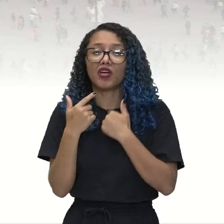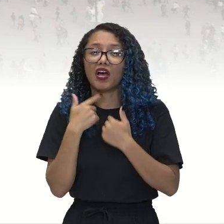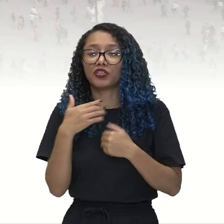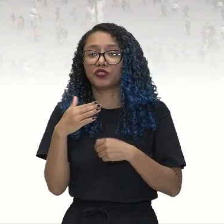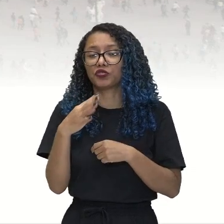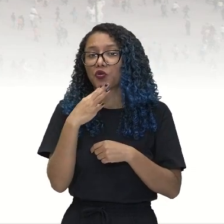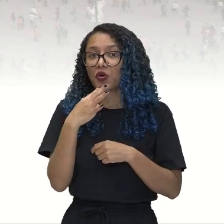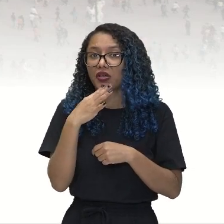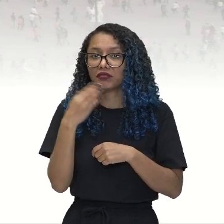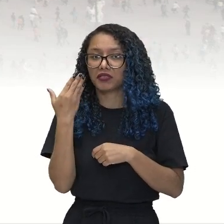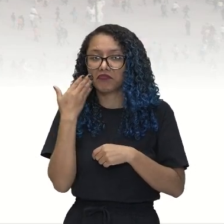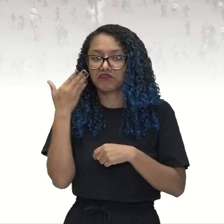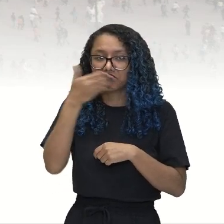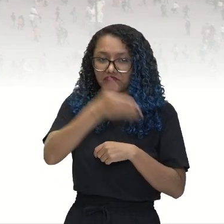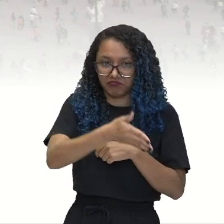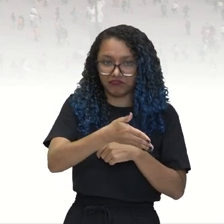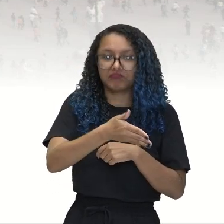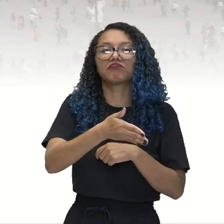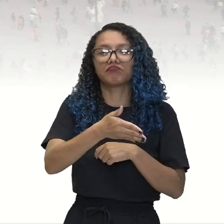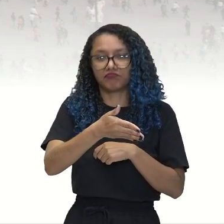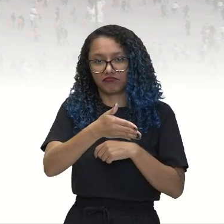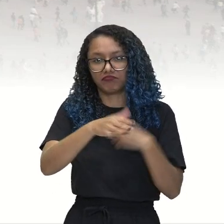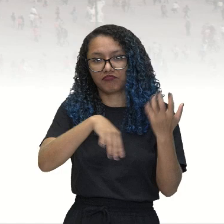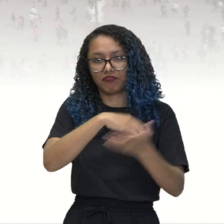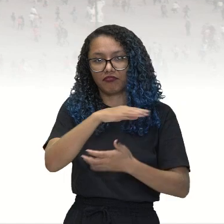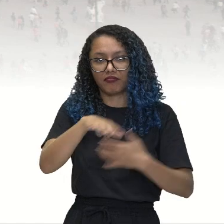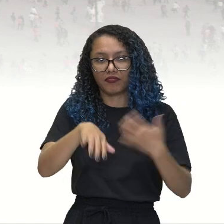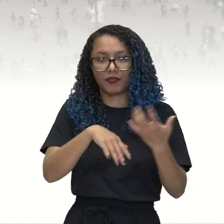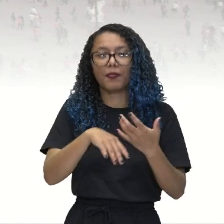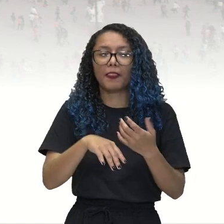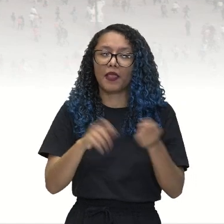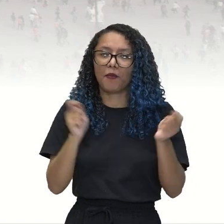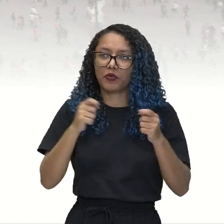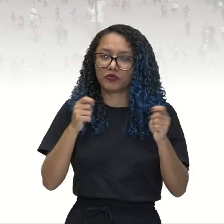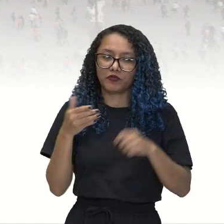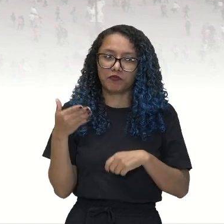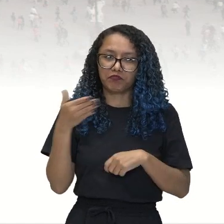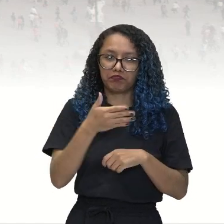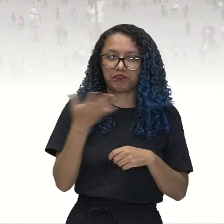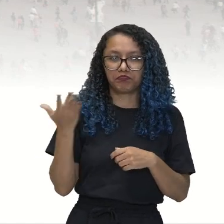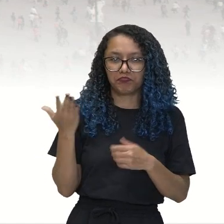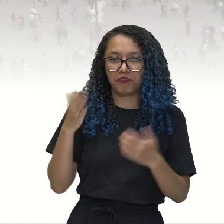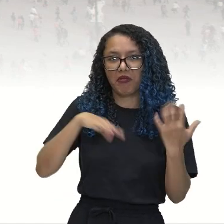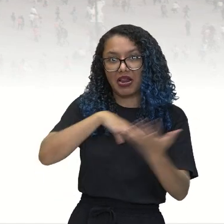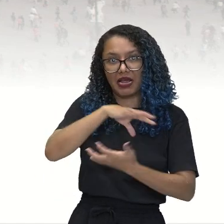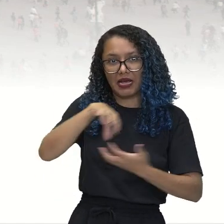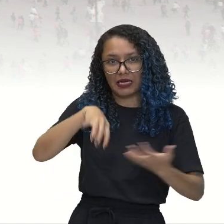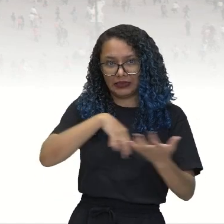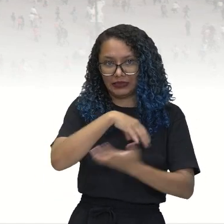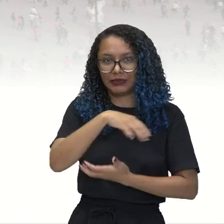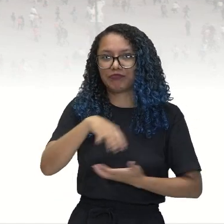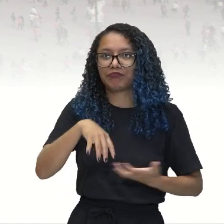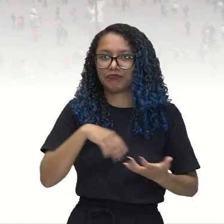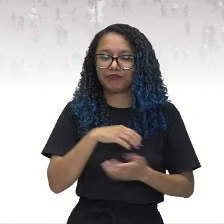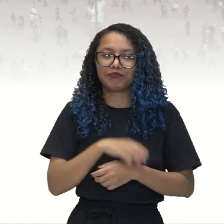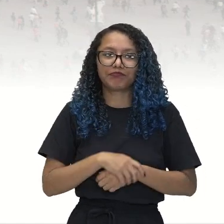México vai ter que passar pelo centro do México essa Praça aqui ok pessoal linda né la Praça de